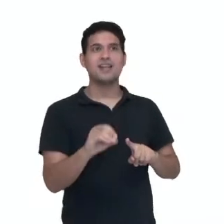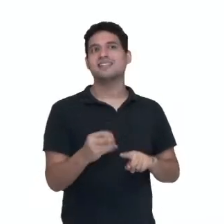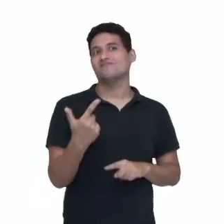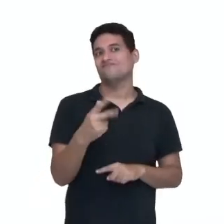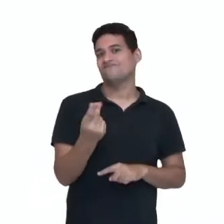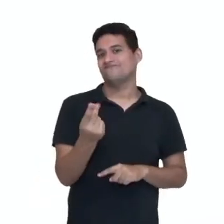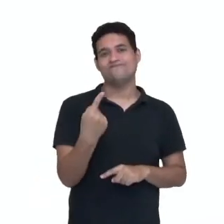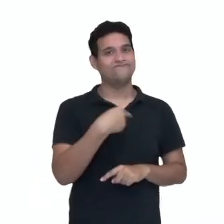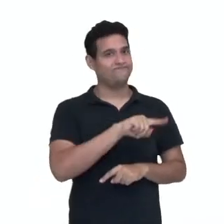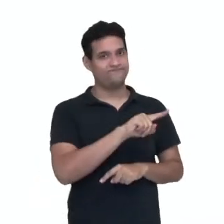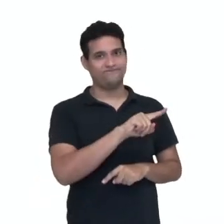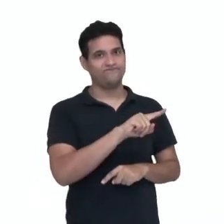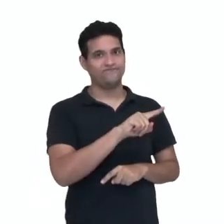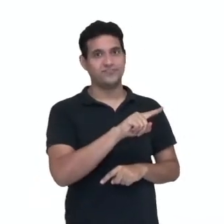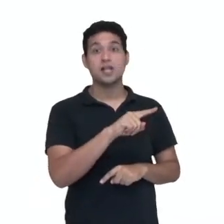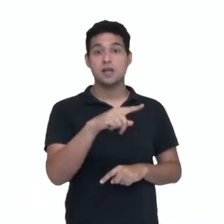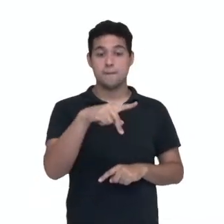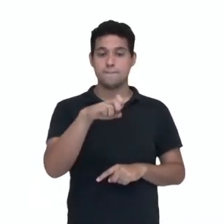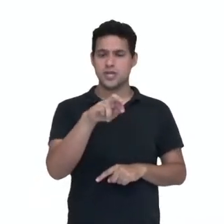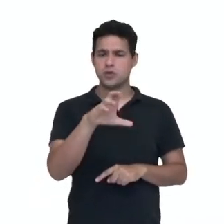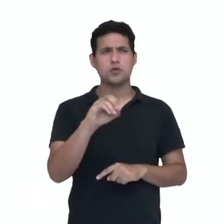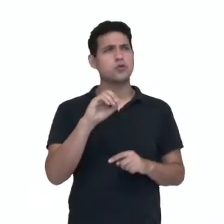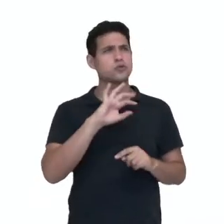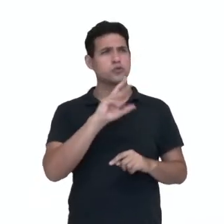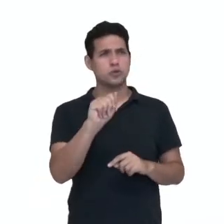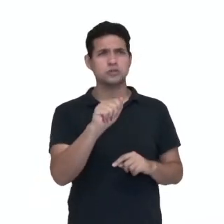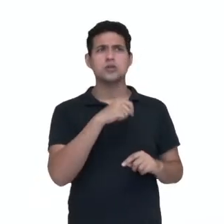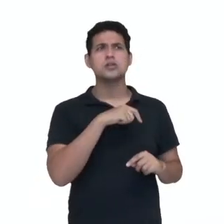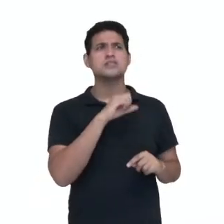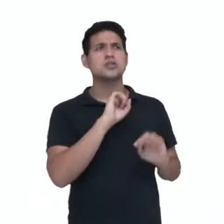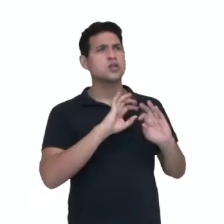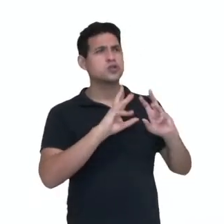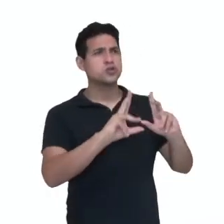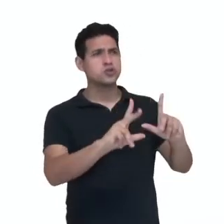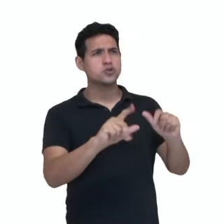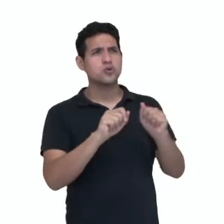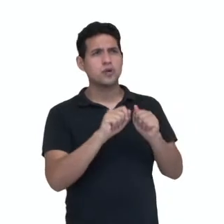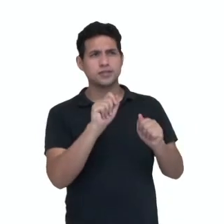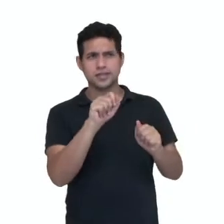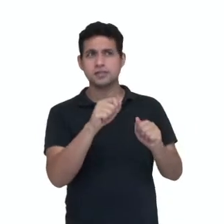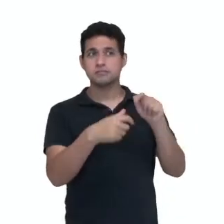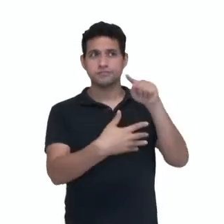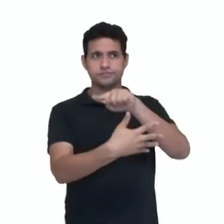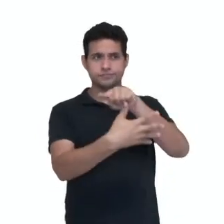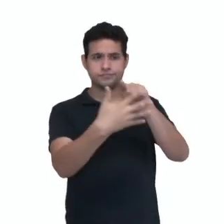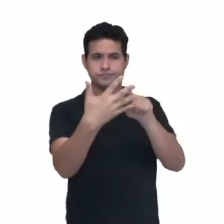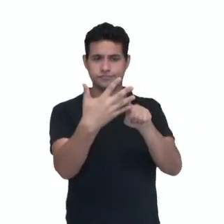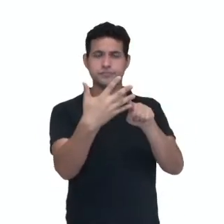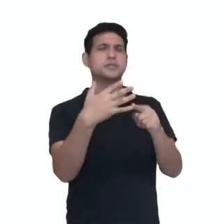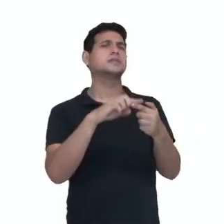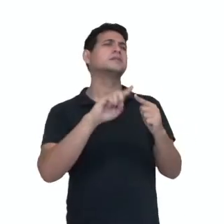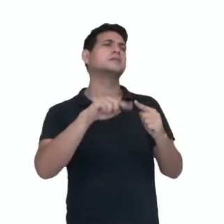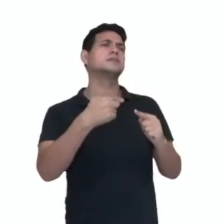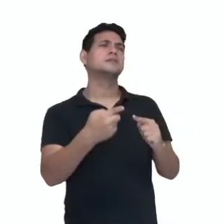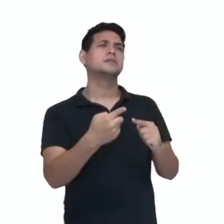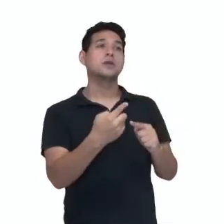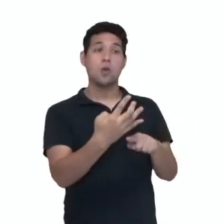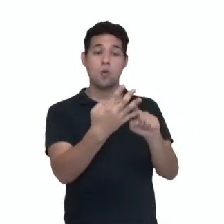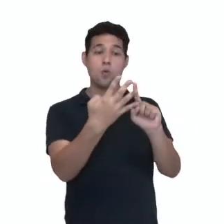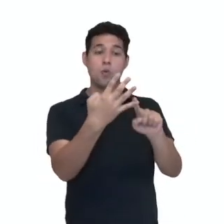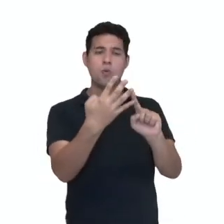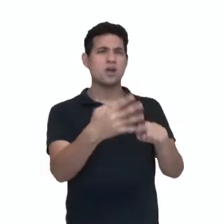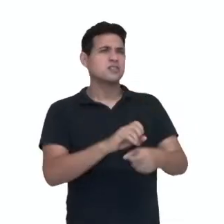ir. Está todo uno aquí, sí, pero es uno, dos, tres, cuatro, cinco. Después, cuatro.